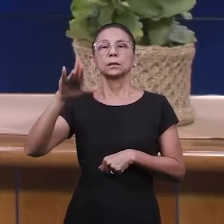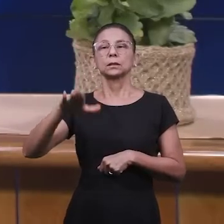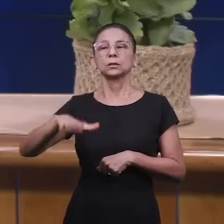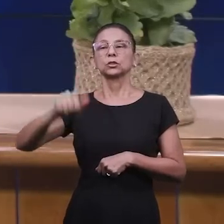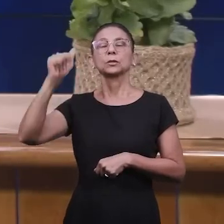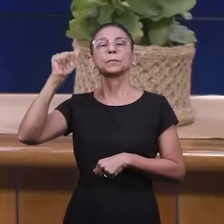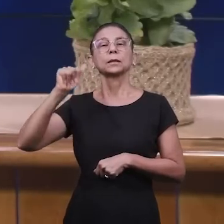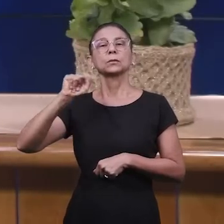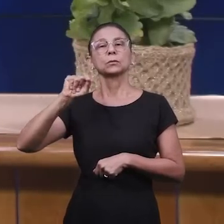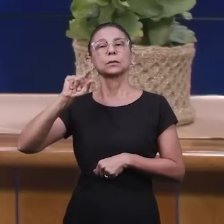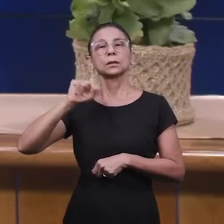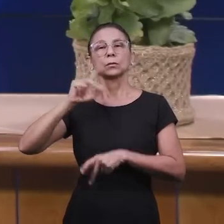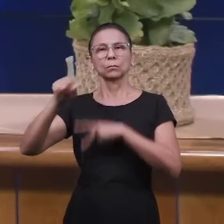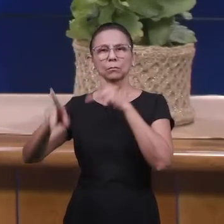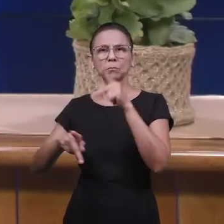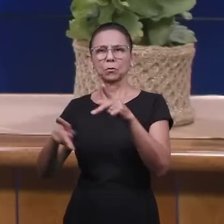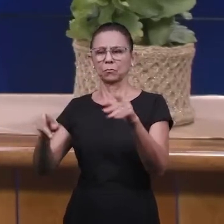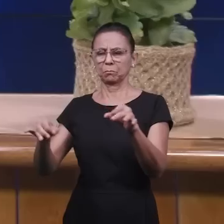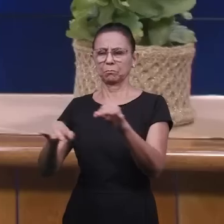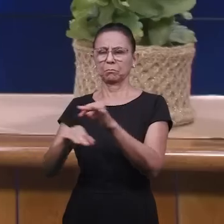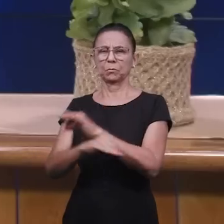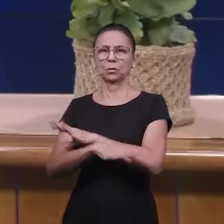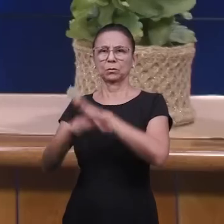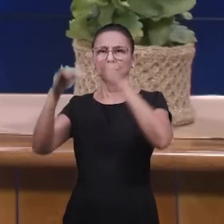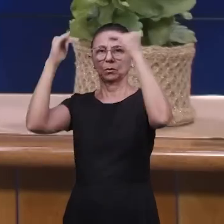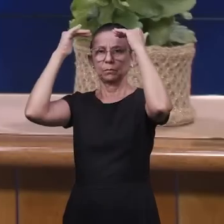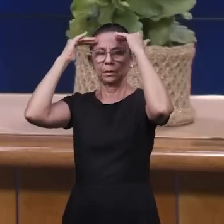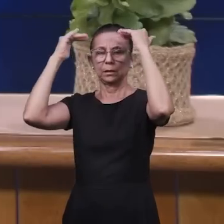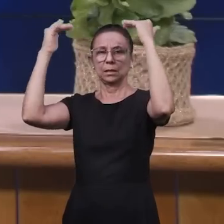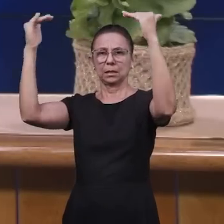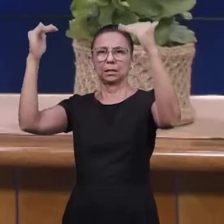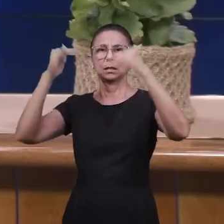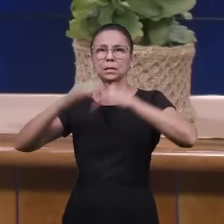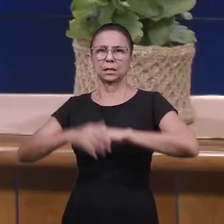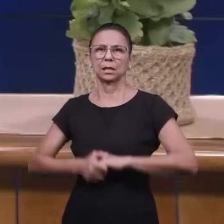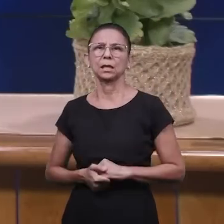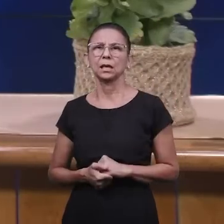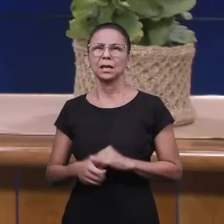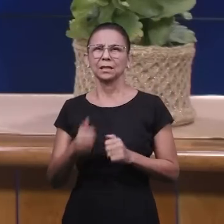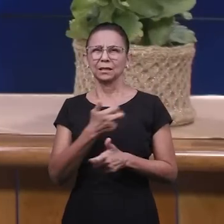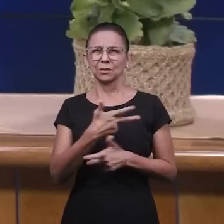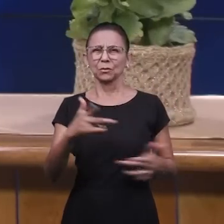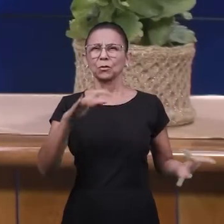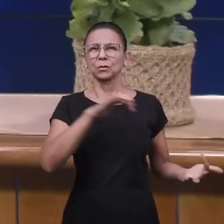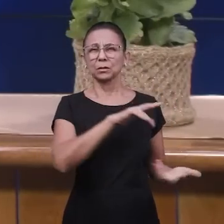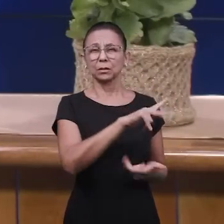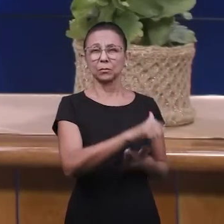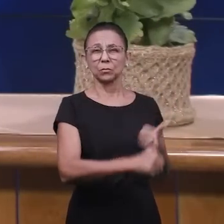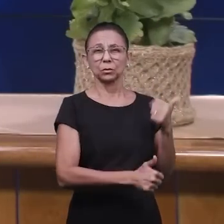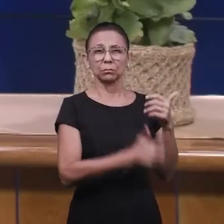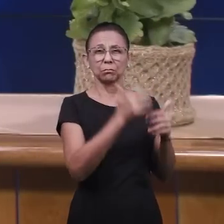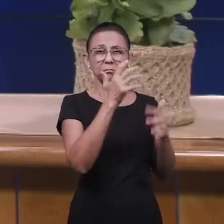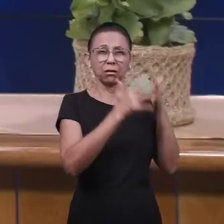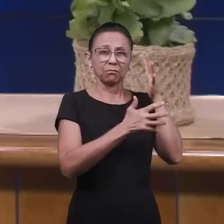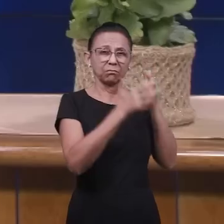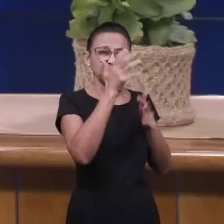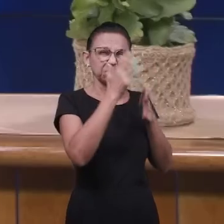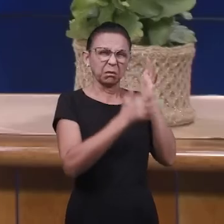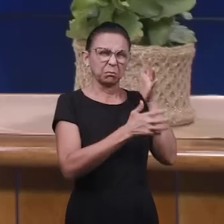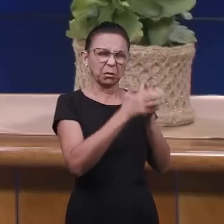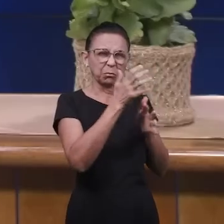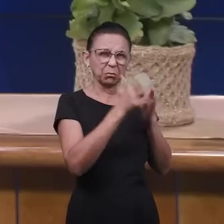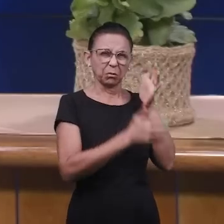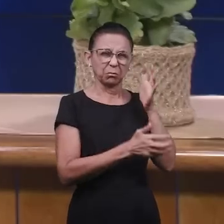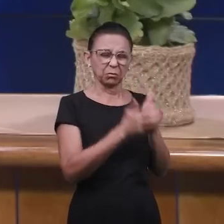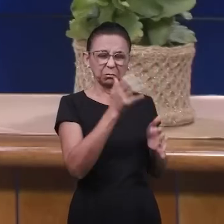diz outro texto ali, ó, nenhum se perdeu. Tenho guardado aqueles que eu te deste, e nenhuma deles se